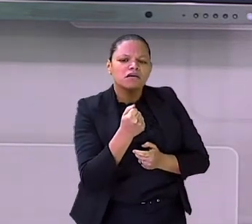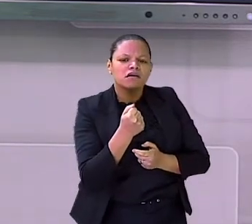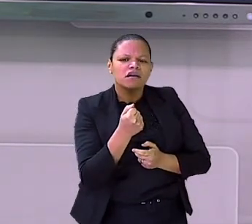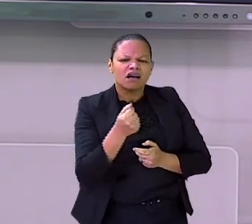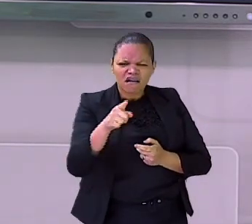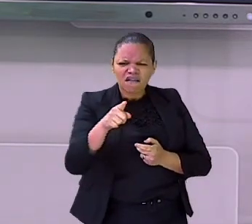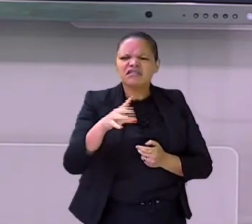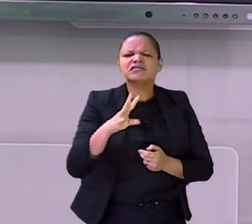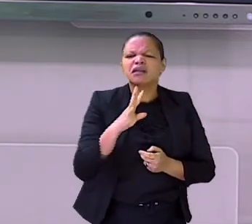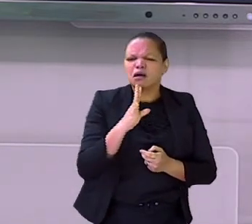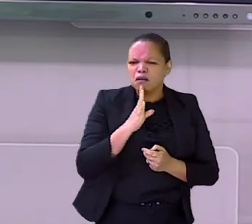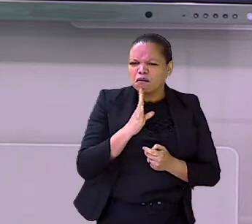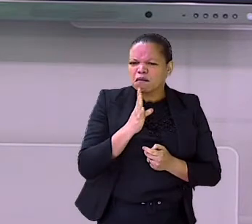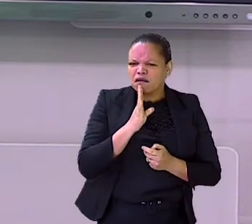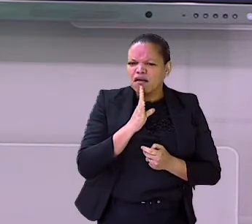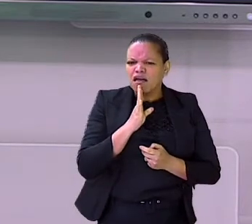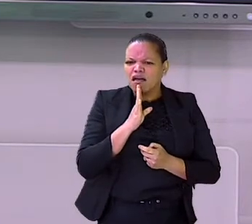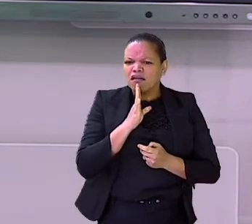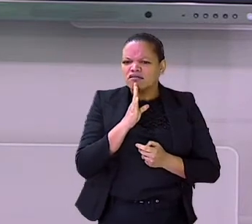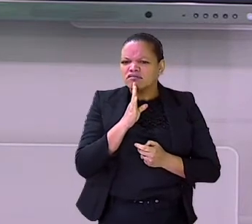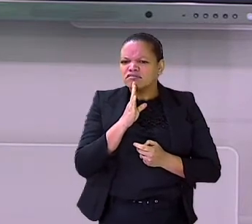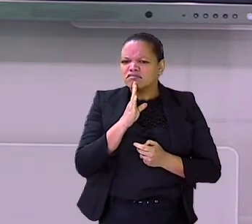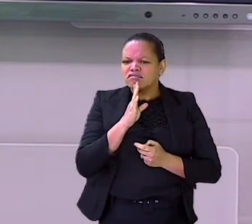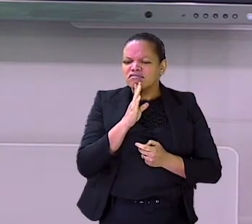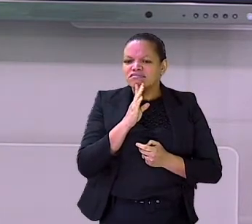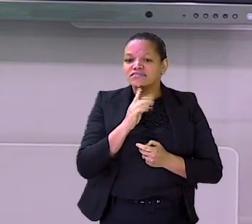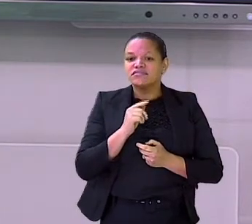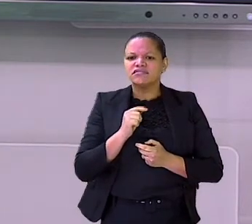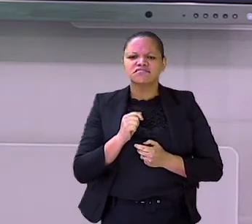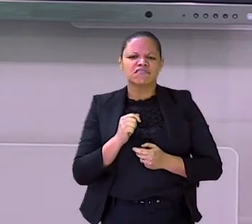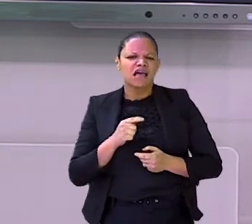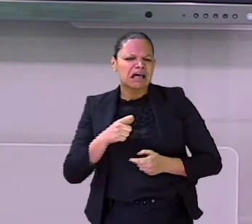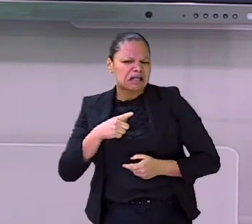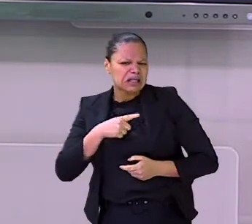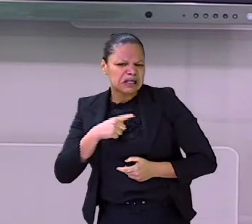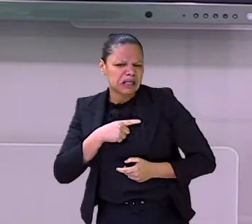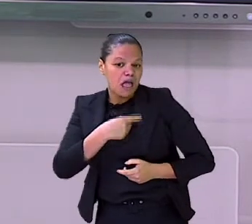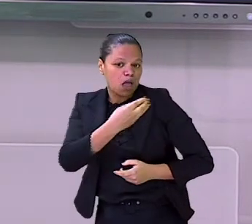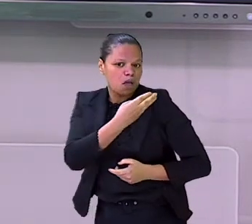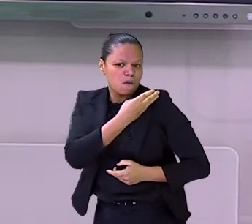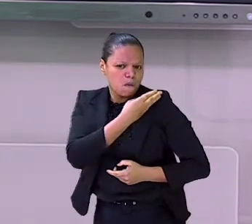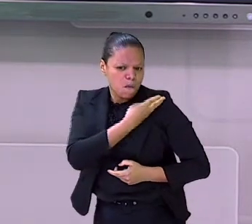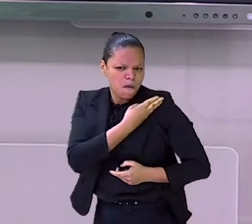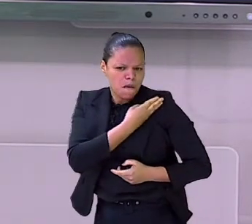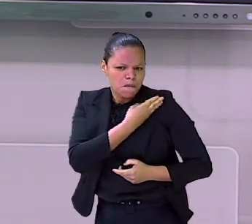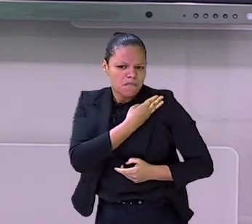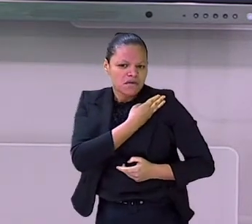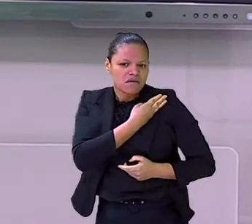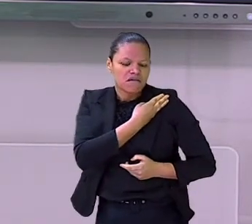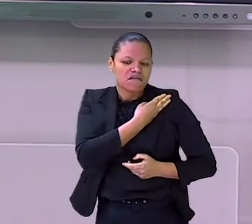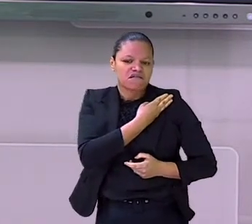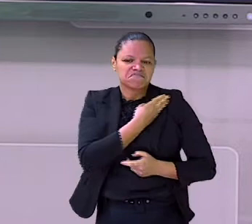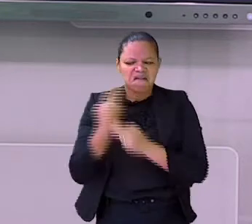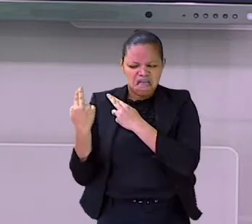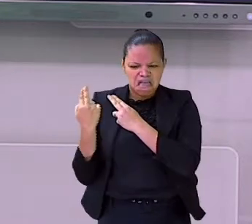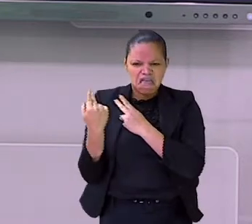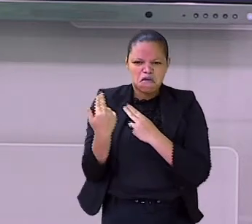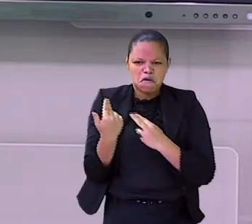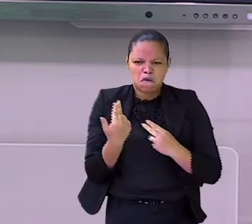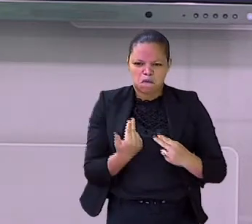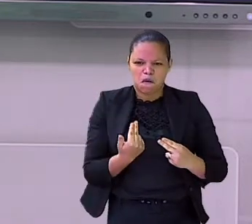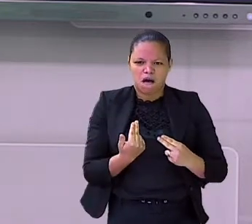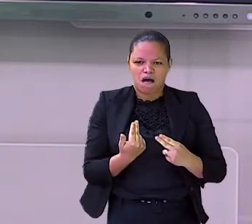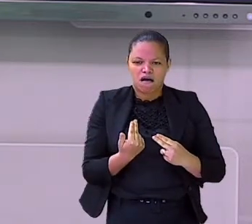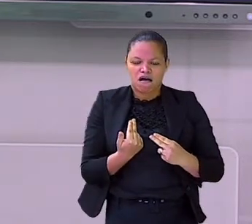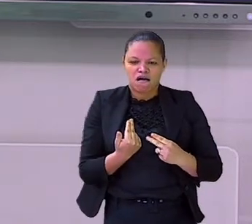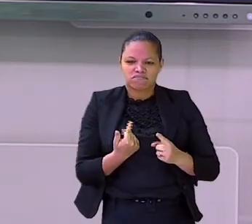conhece um ou outro aluno que se comporta igual a hiena, igual a preguiça e até mesmo como o pavão? Ah, mas entre